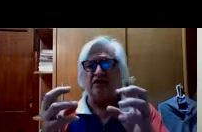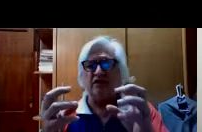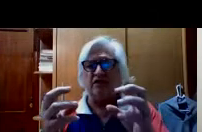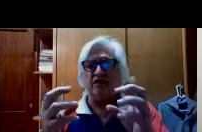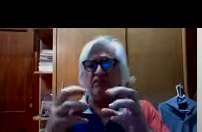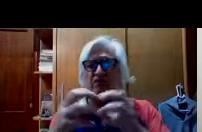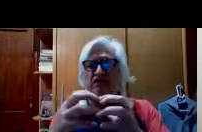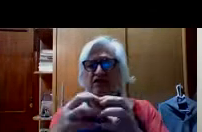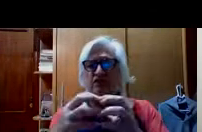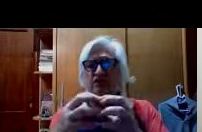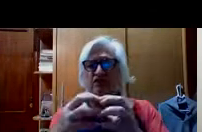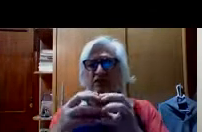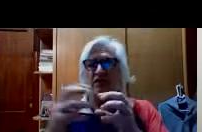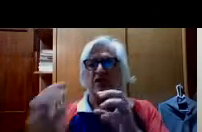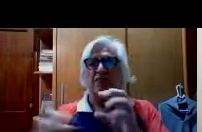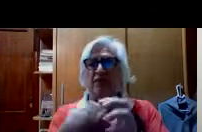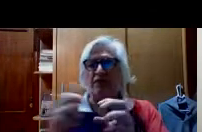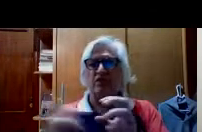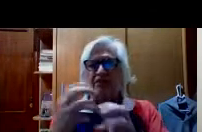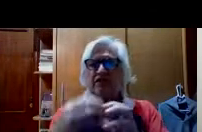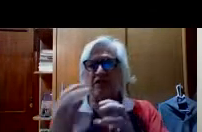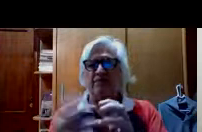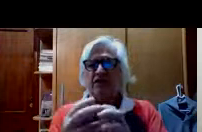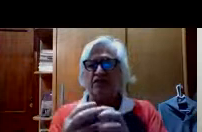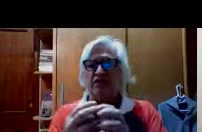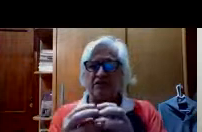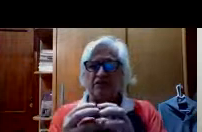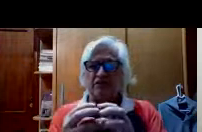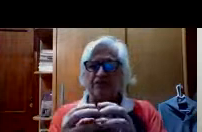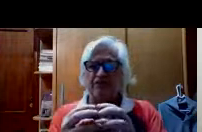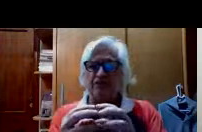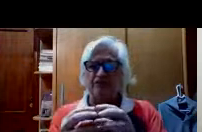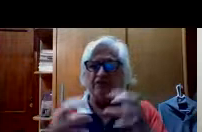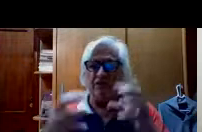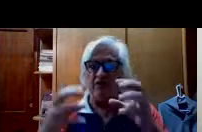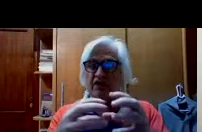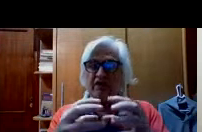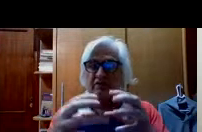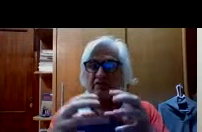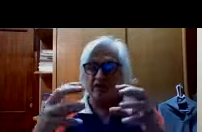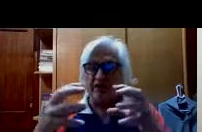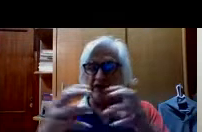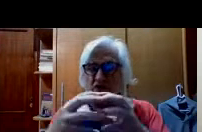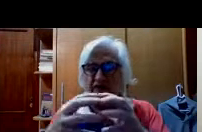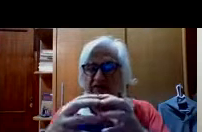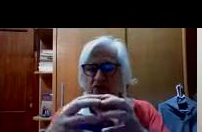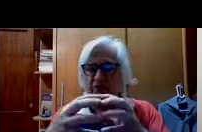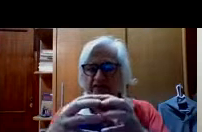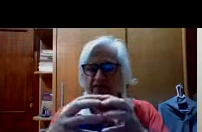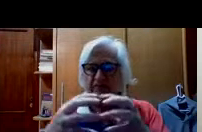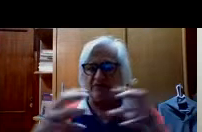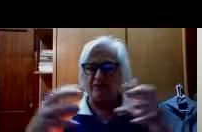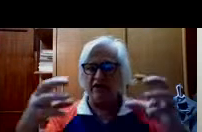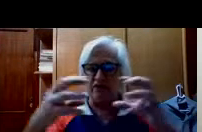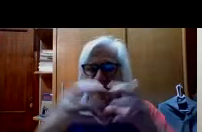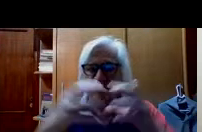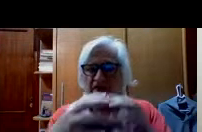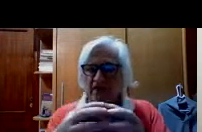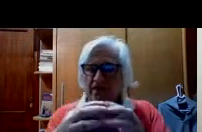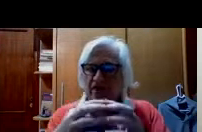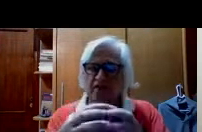O tungstênio e o carbono se associam pelo compartilhamento de elétron. Então, na hora que eles começam a compartilhar o